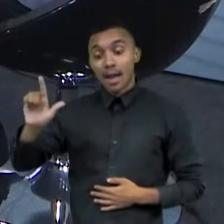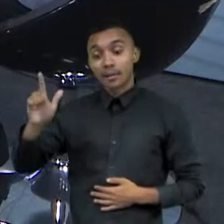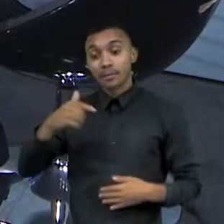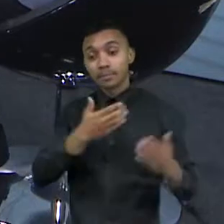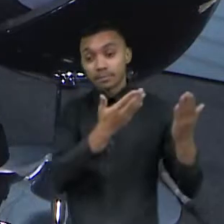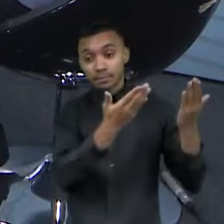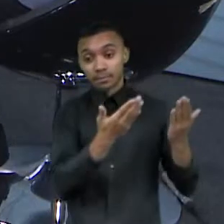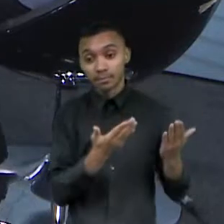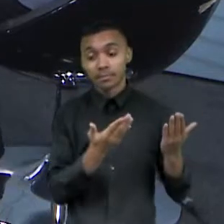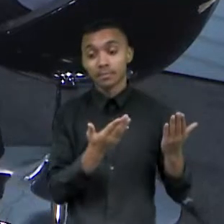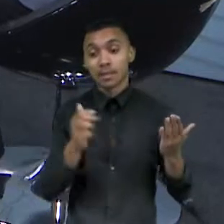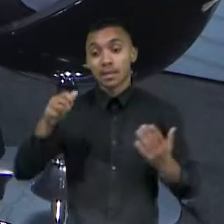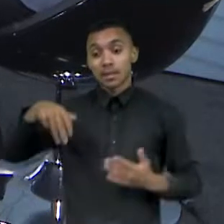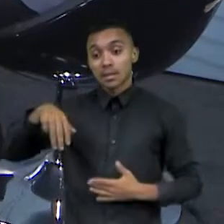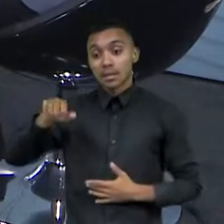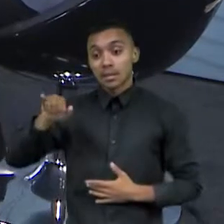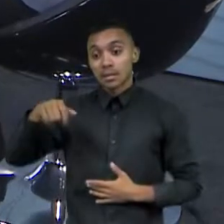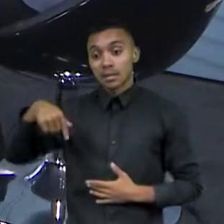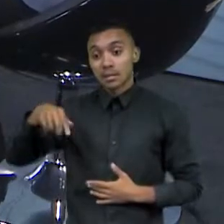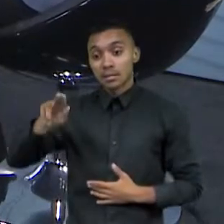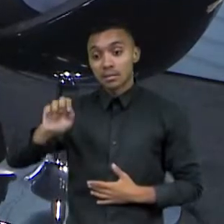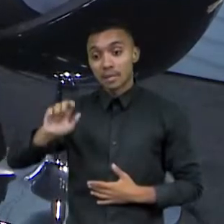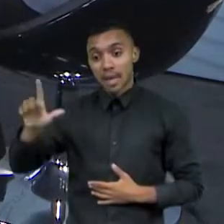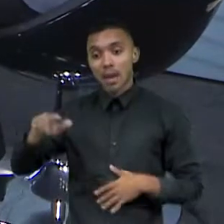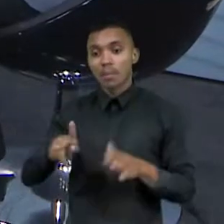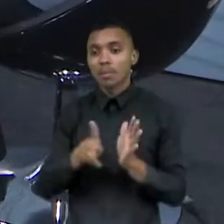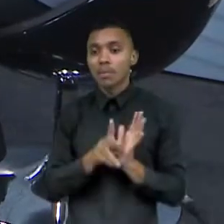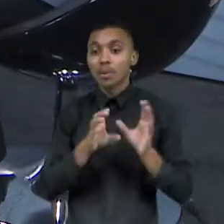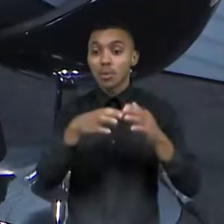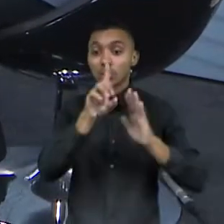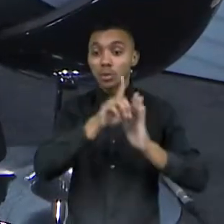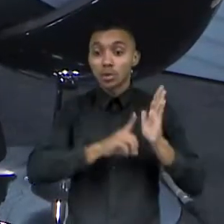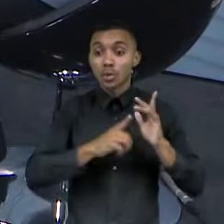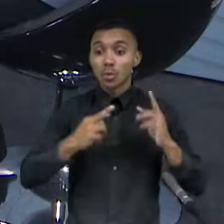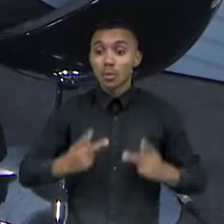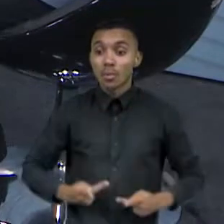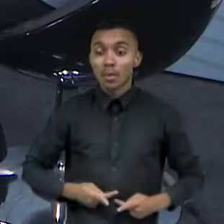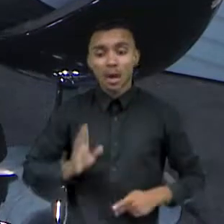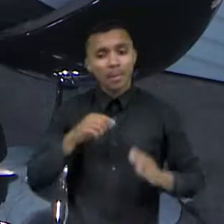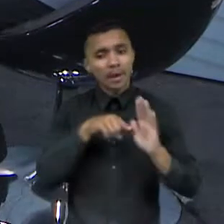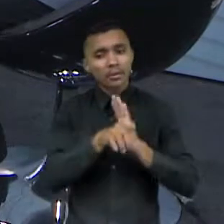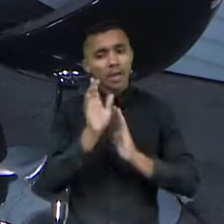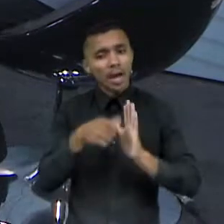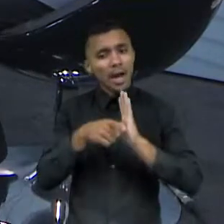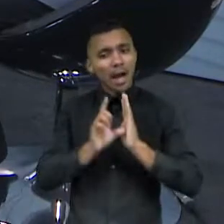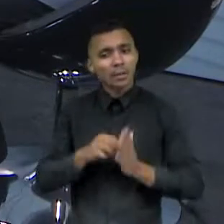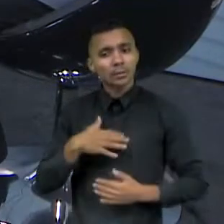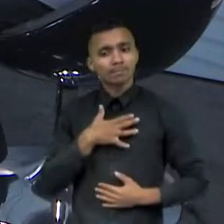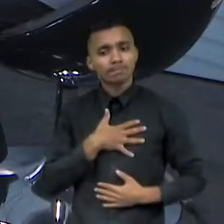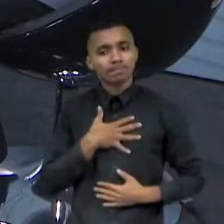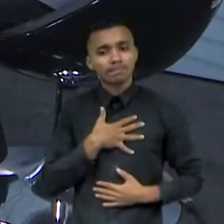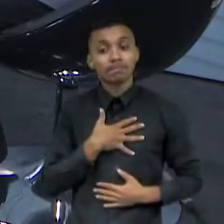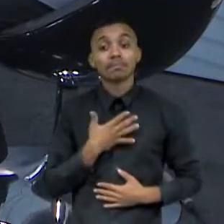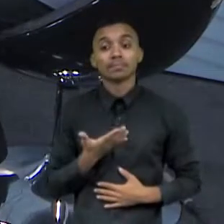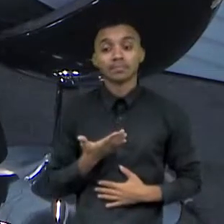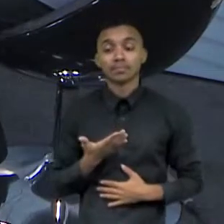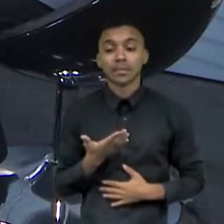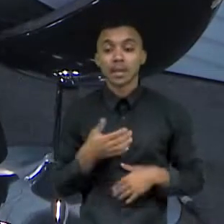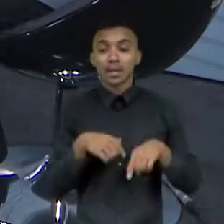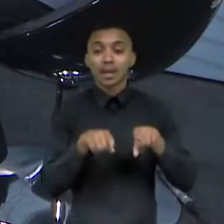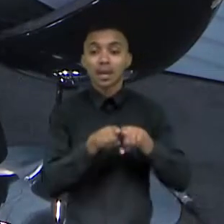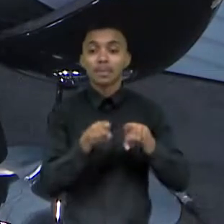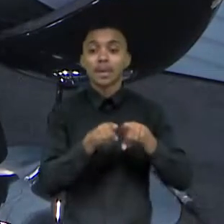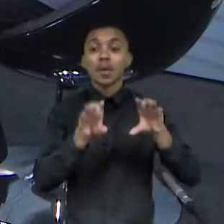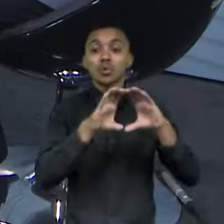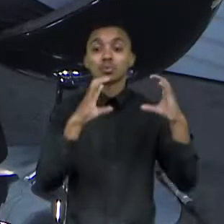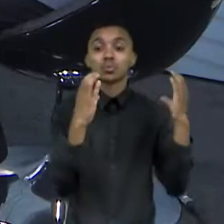é dos direitos humanos, né? Uhum. Quer dizer, vocês já tinham essa inclinação? E uma outra pergunta, o escritório Frei